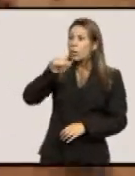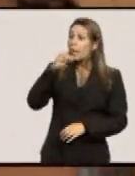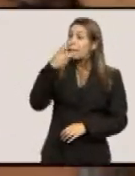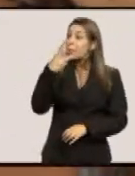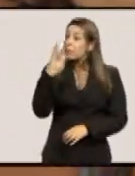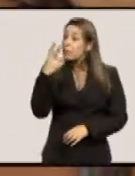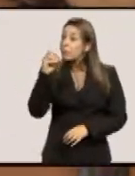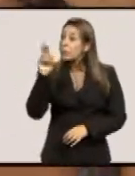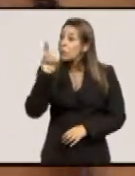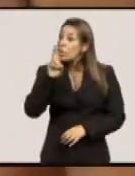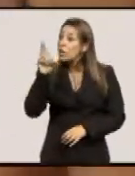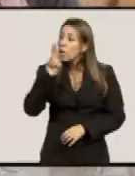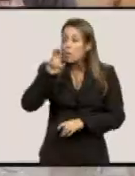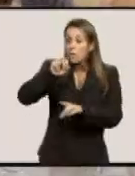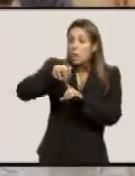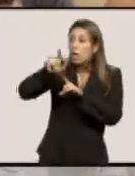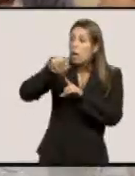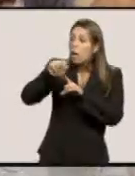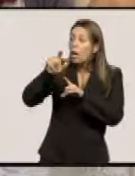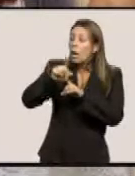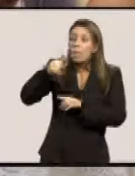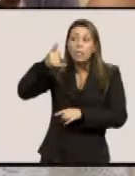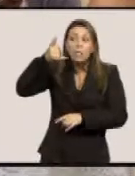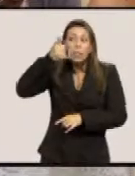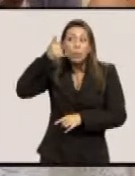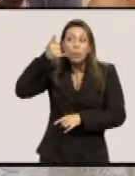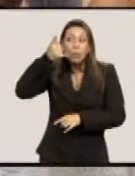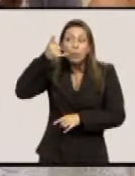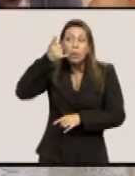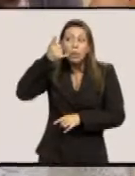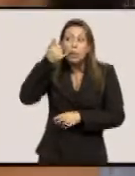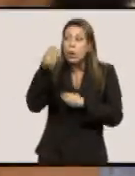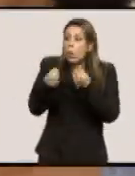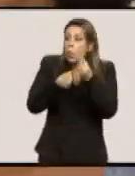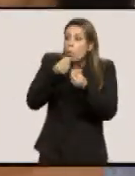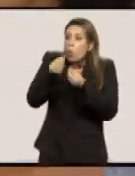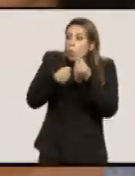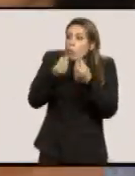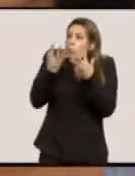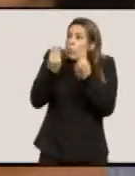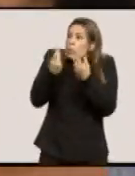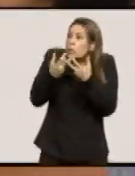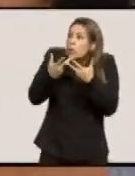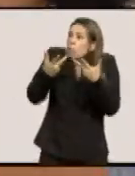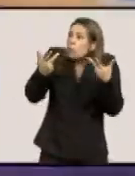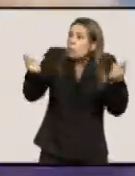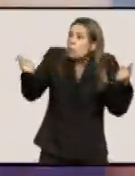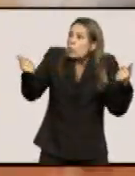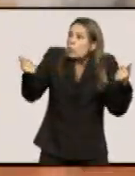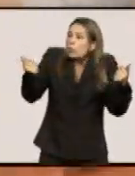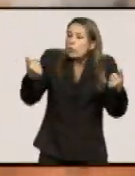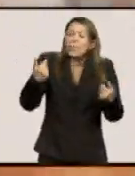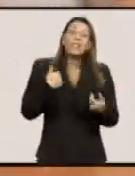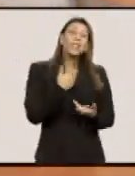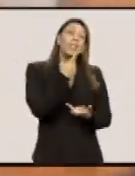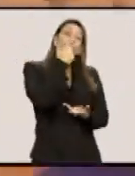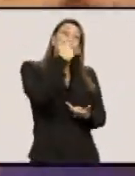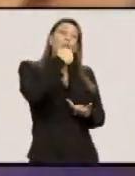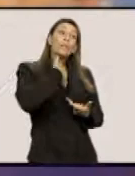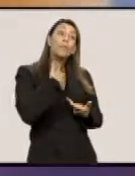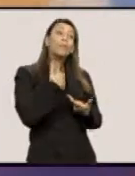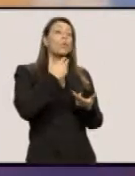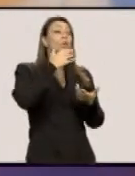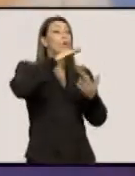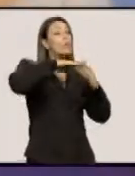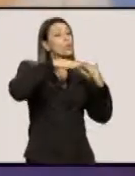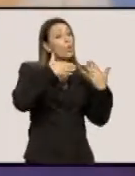R$320 de conta de celular? Mas isso é mais que a conta do meu mercado. É mesmo, Aninha? Mas é que todo mundo no meu colégio